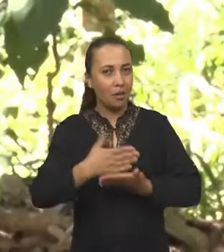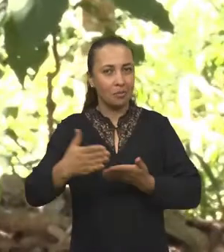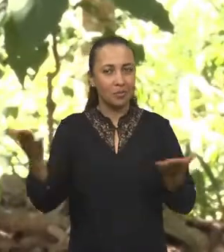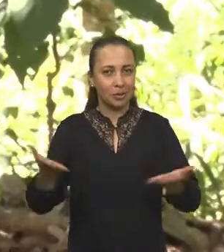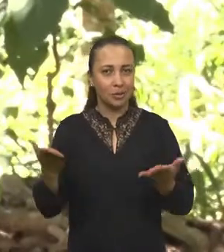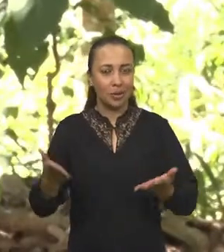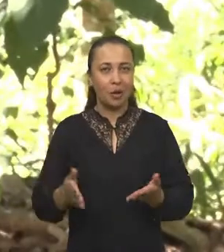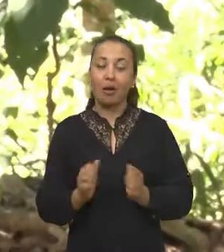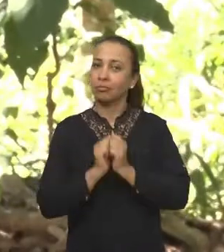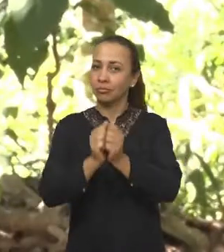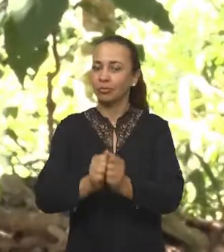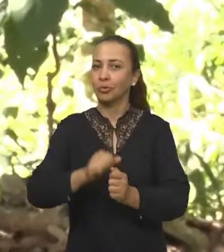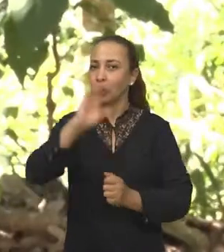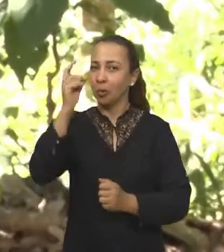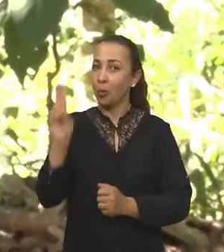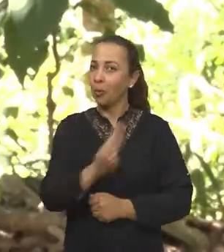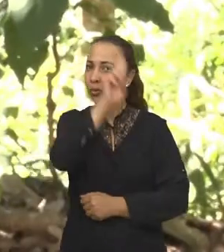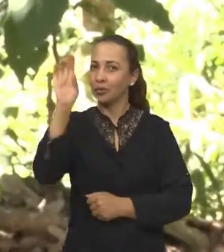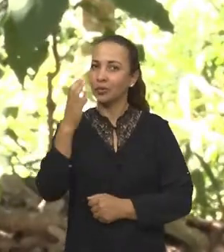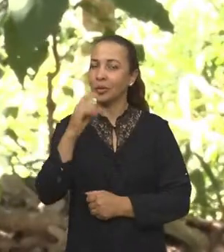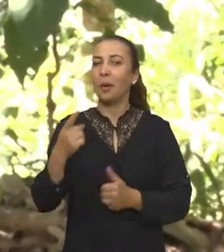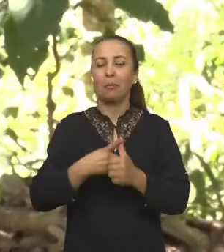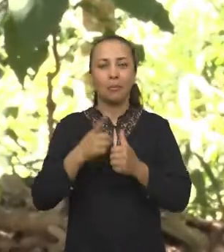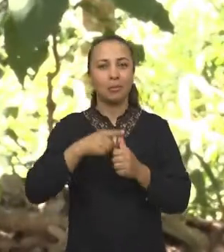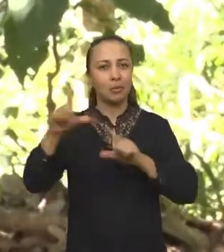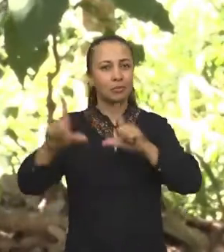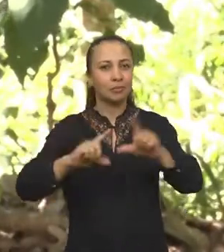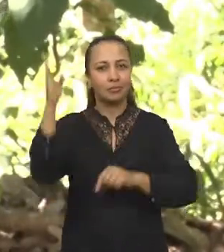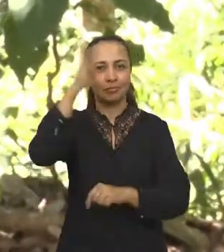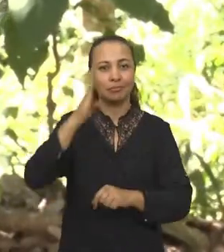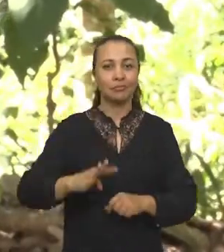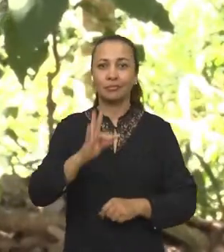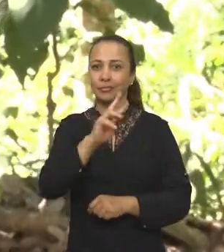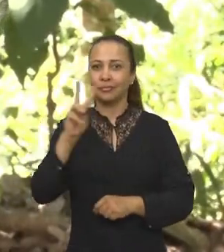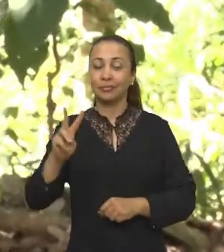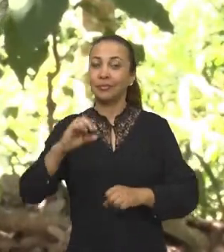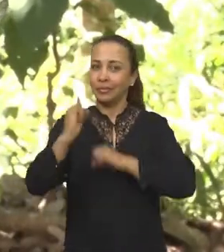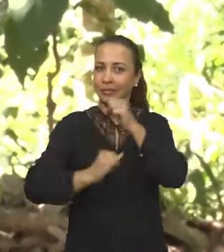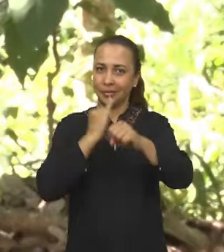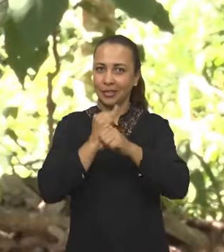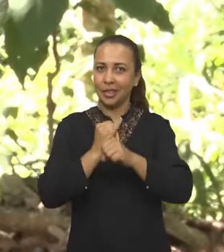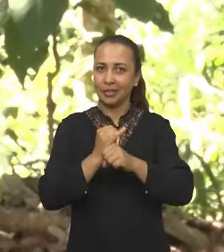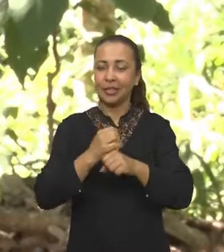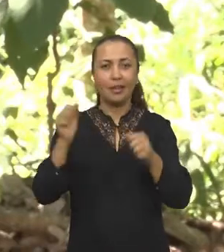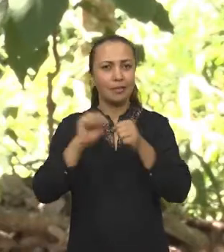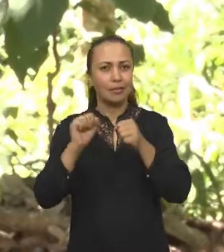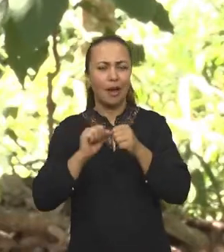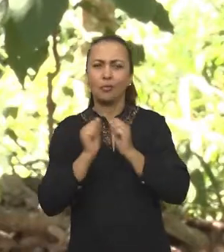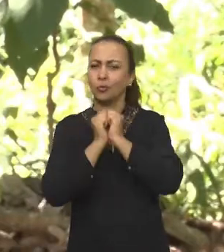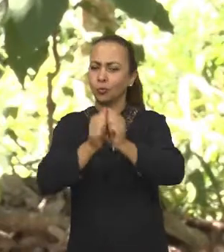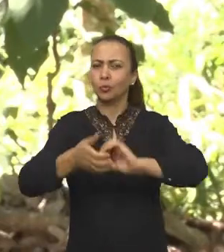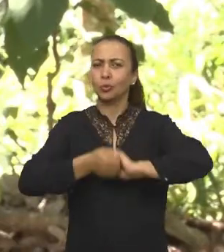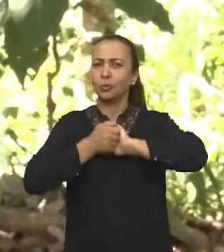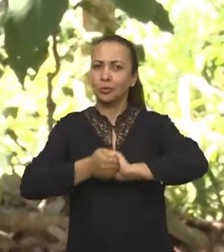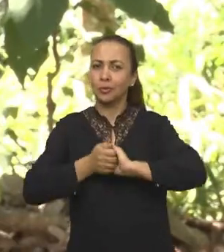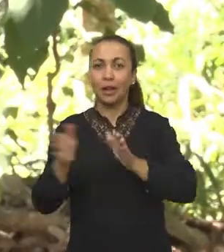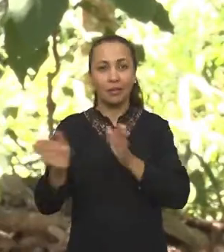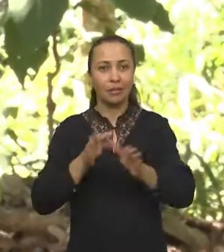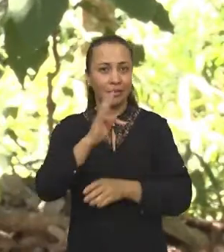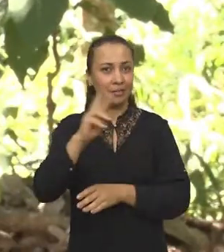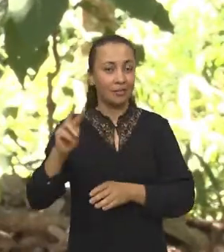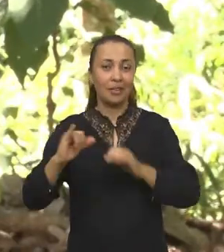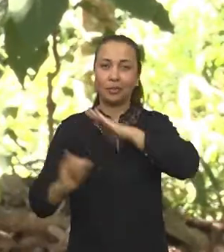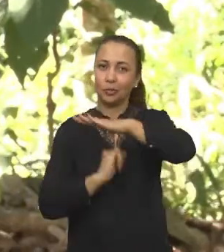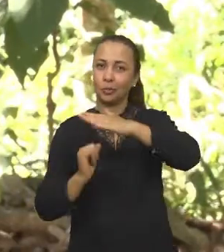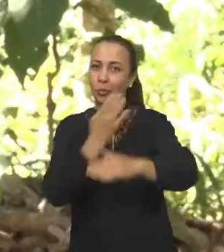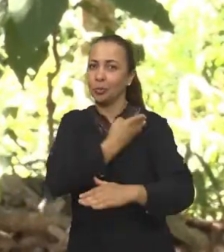Olá! A partir de agora você acompanha mais um Univesciência, o primeiro programa brasileiro de TV e internet que é realizado em parceria entre